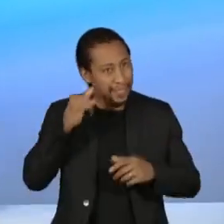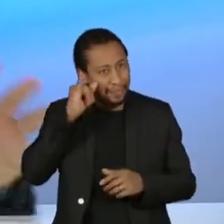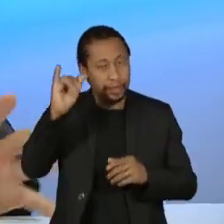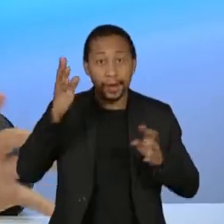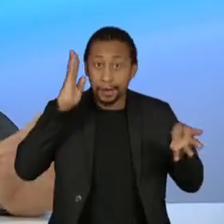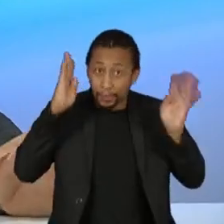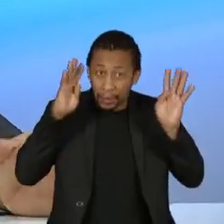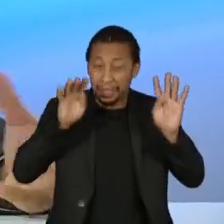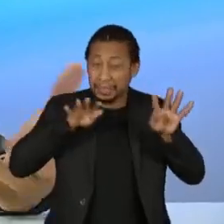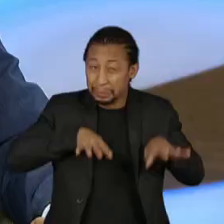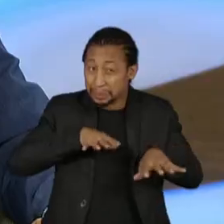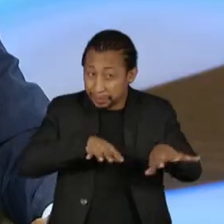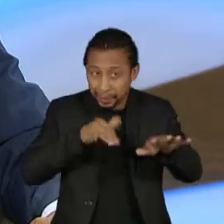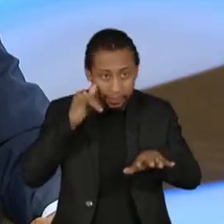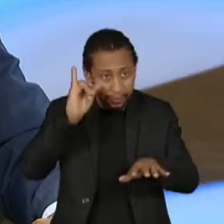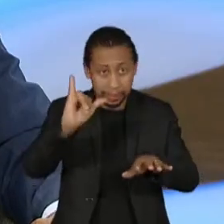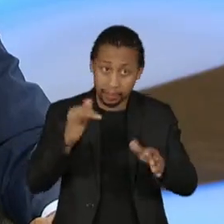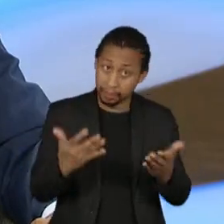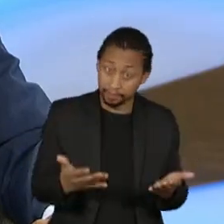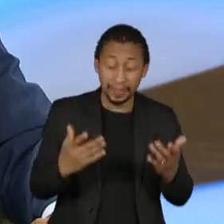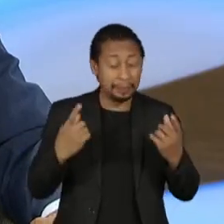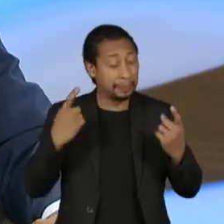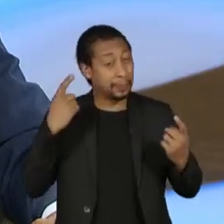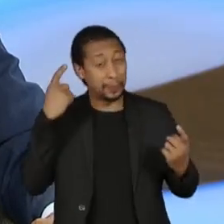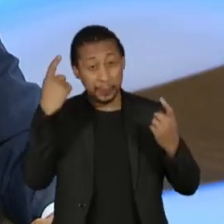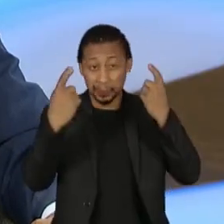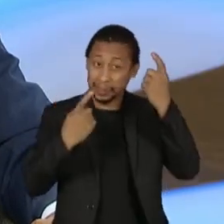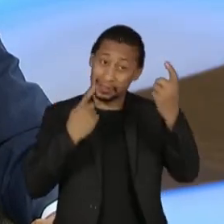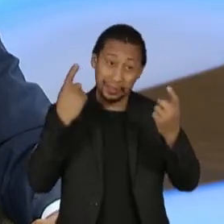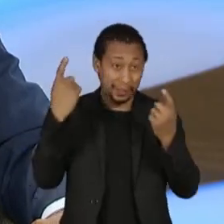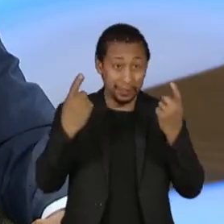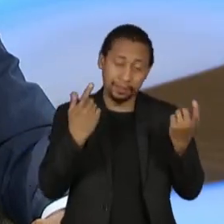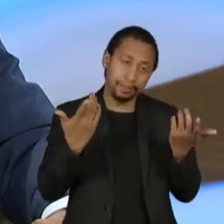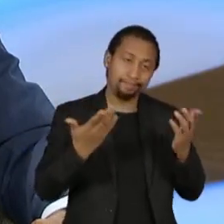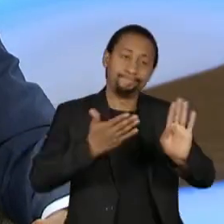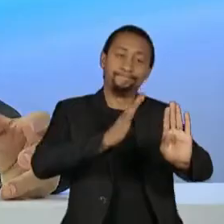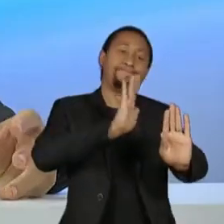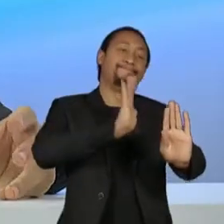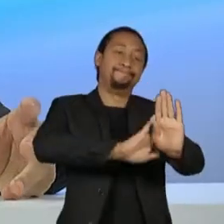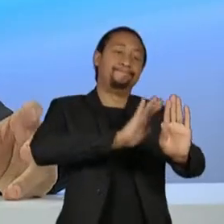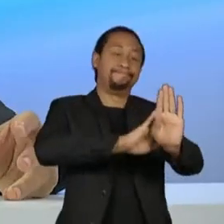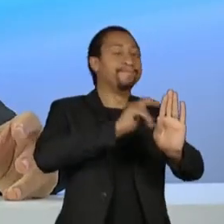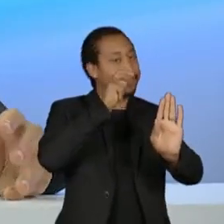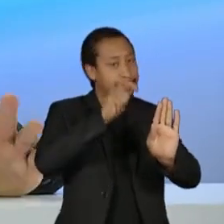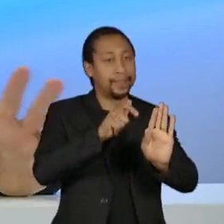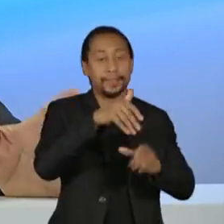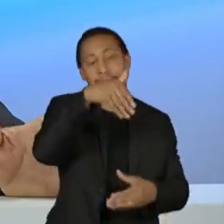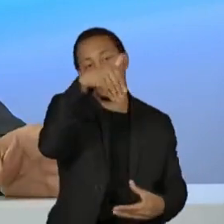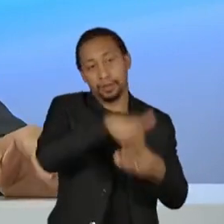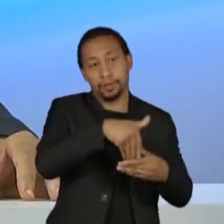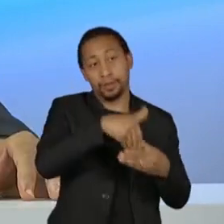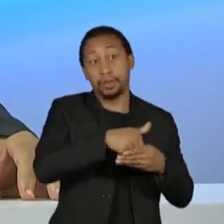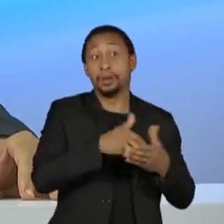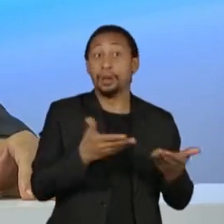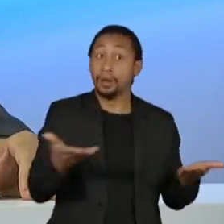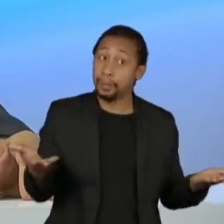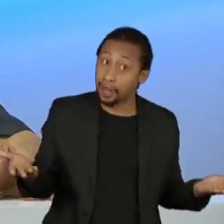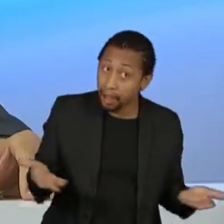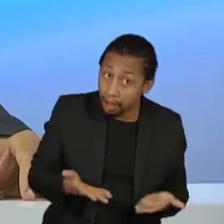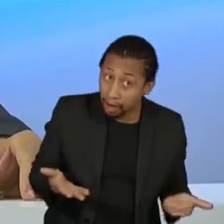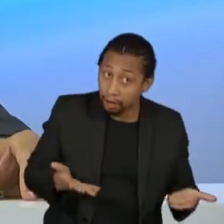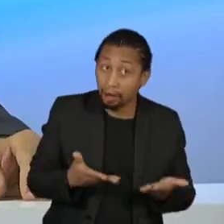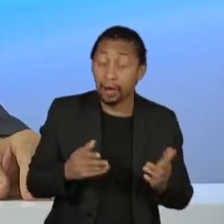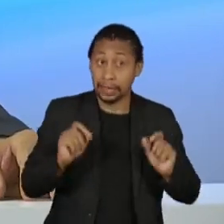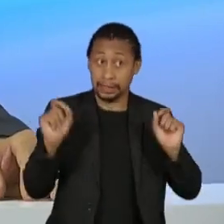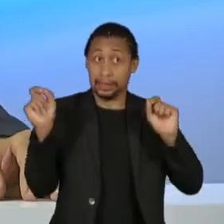Uma série de medidas que foram tomadas com preocupação eleitoral, mas que agora a gente está vendo aí o tamanho do rombo